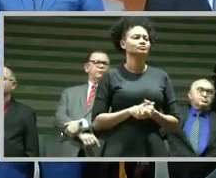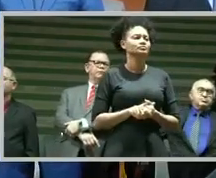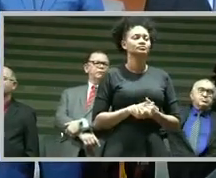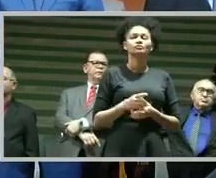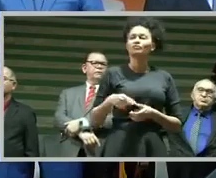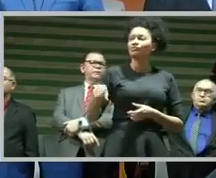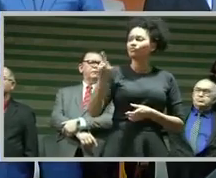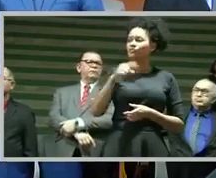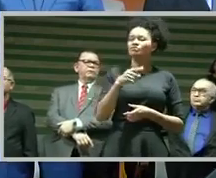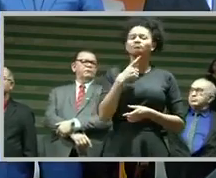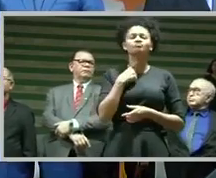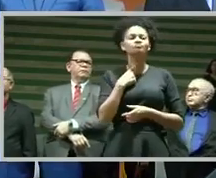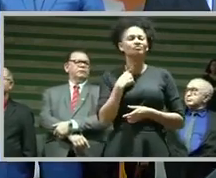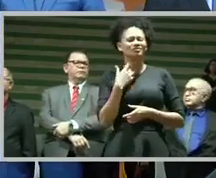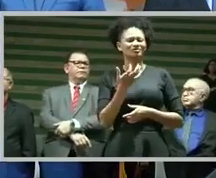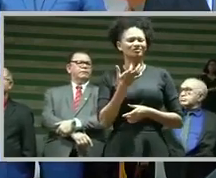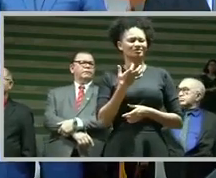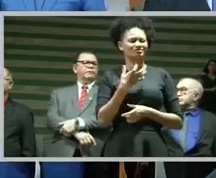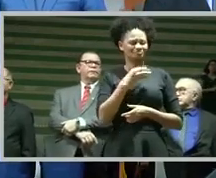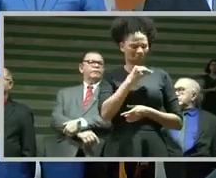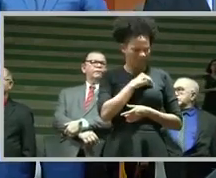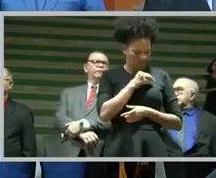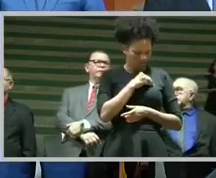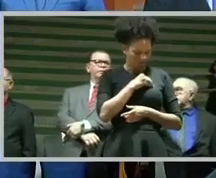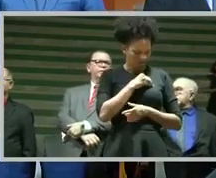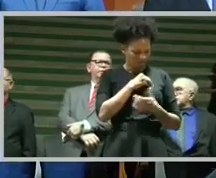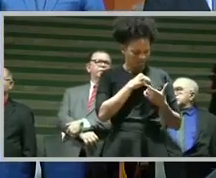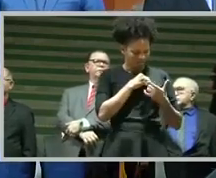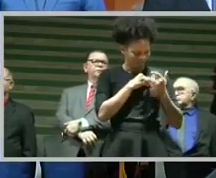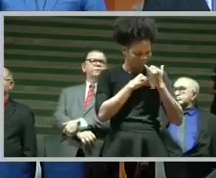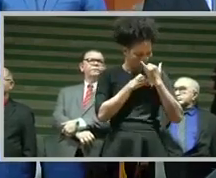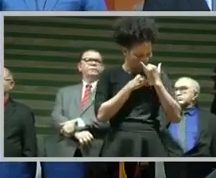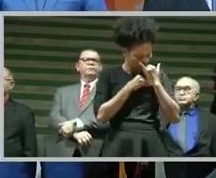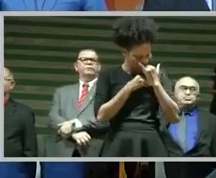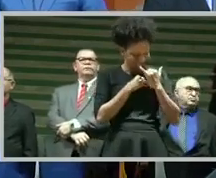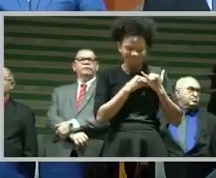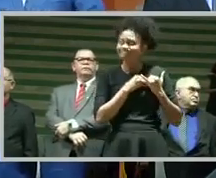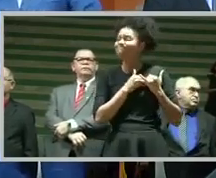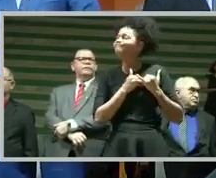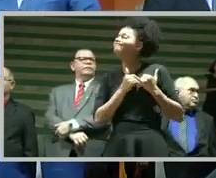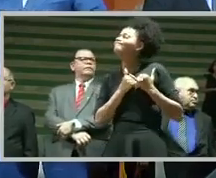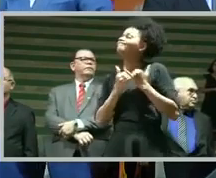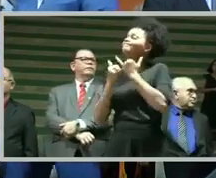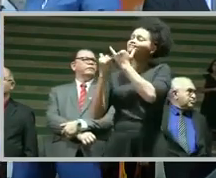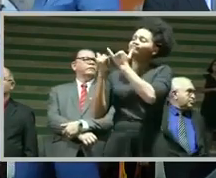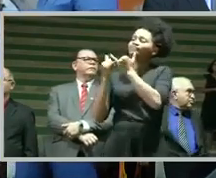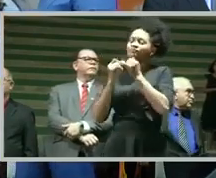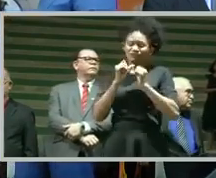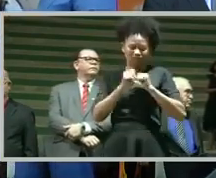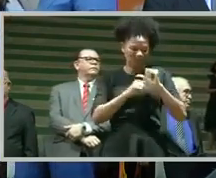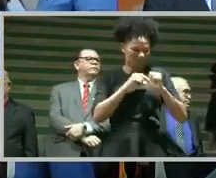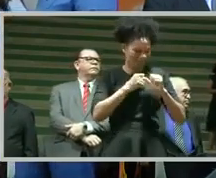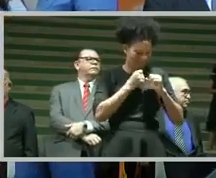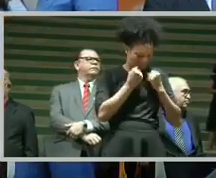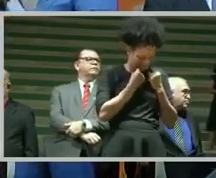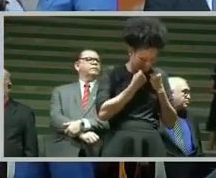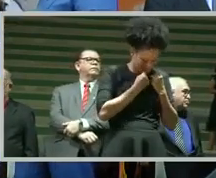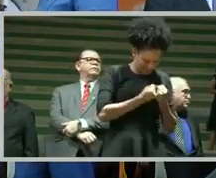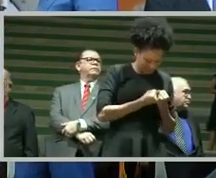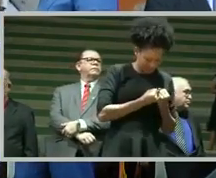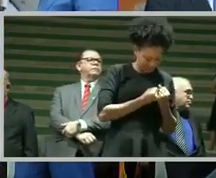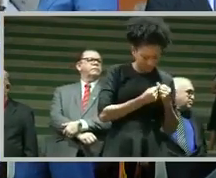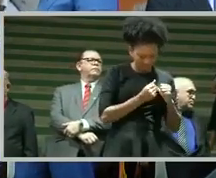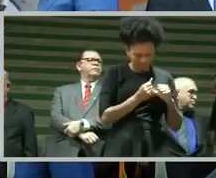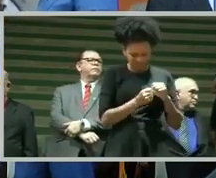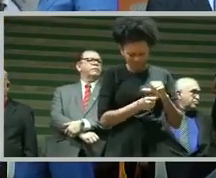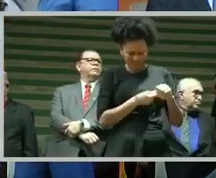Você que deseja ter os seus pecados perdoados. Você que deseja trocar esse fardo pesado